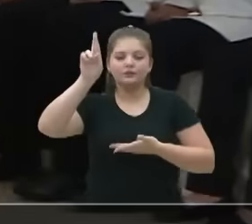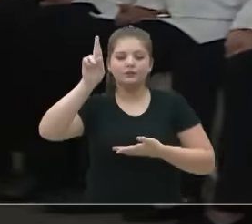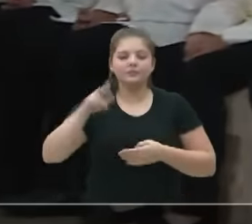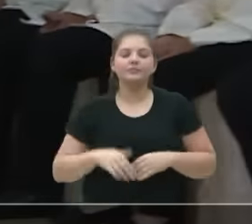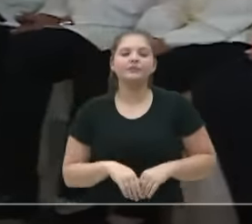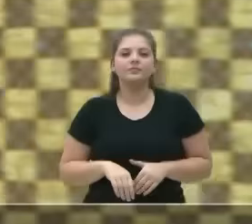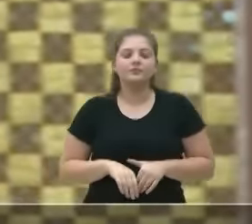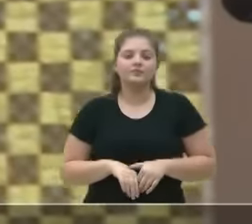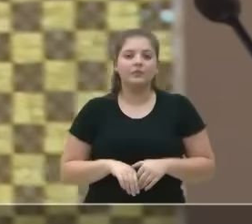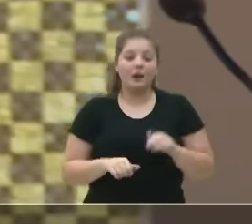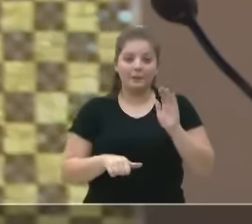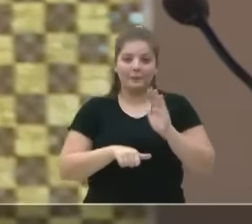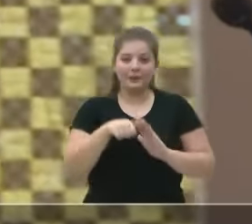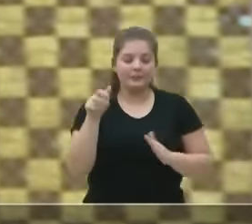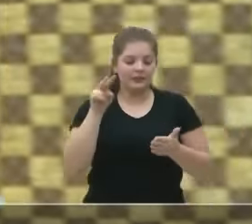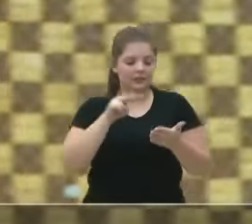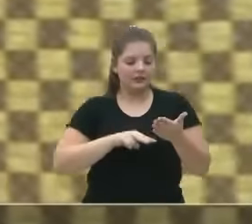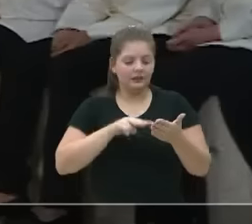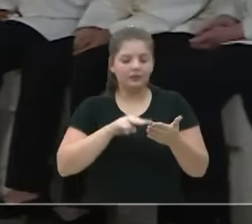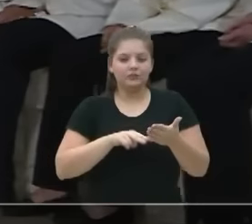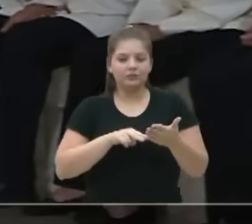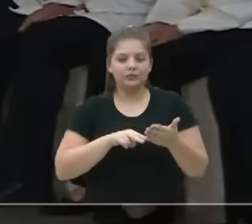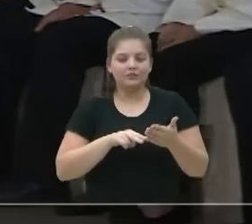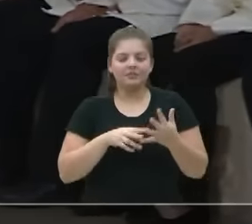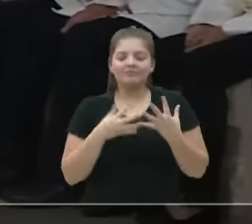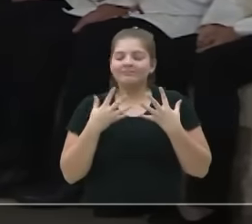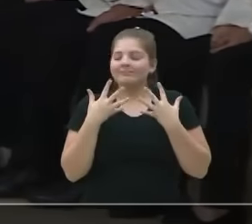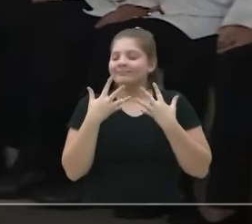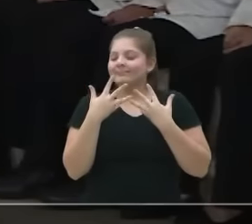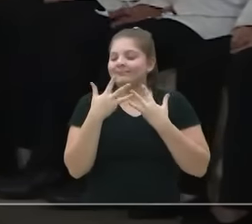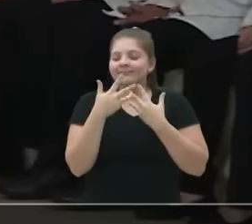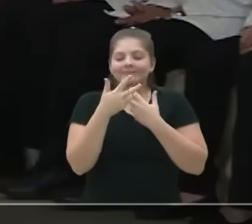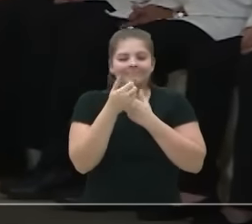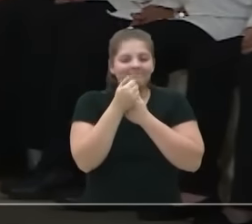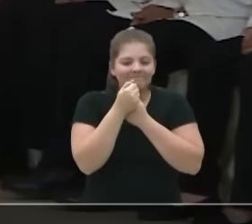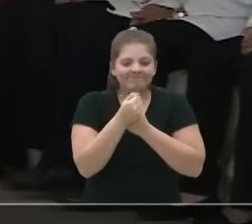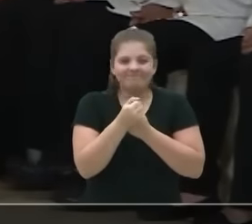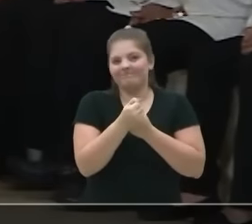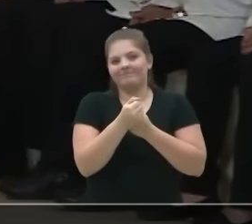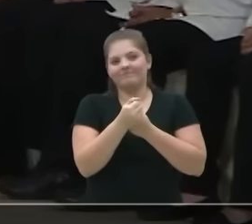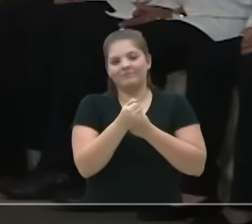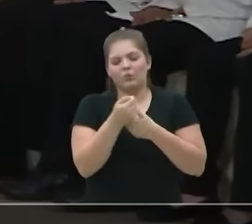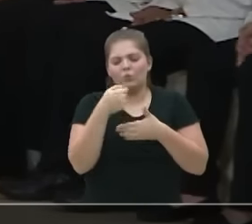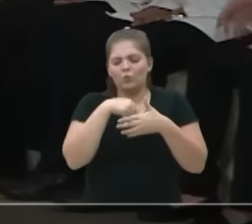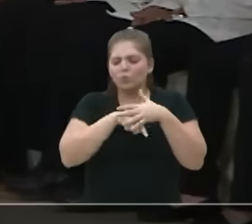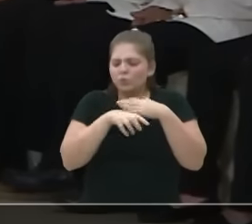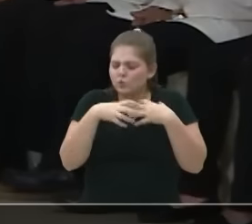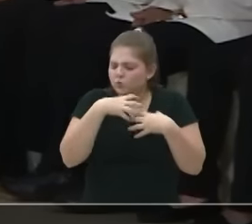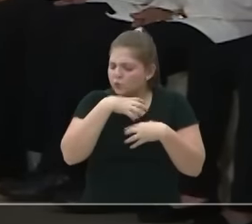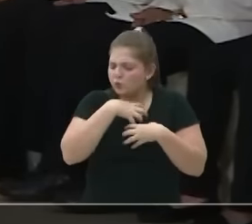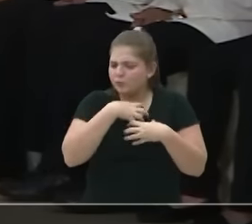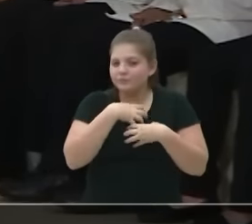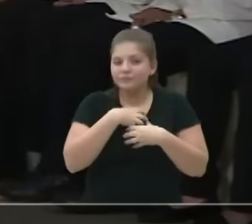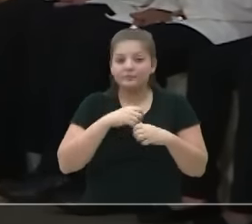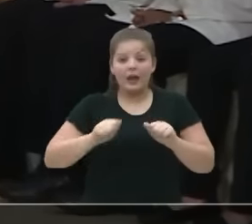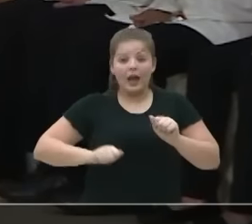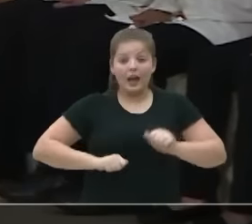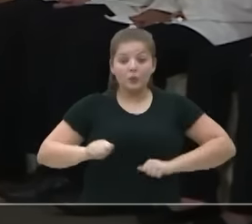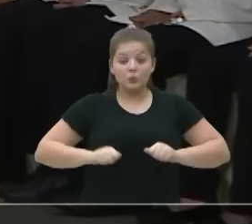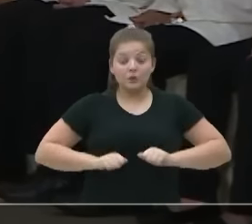A primeira leitura, ela é lindíssima, ela é de uma profundidade, Atos dos Apóstolos capítulo